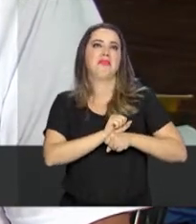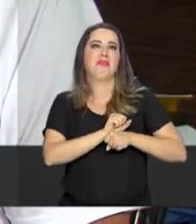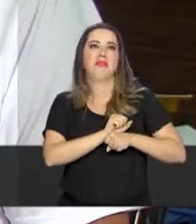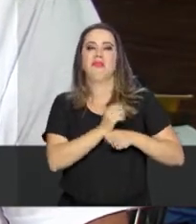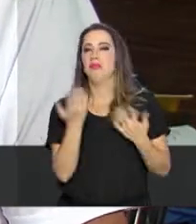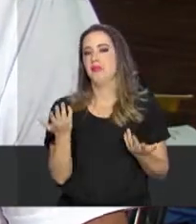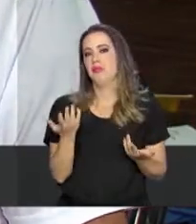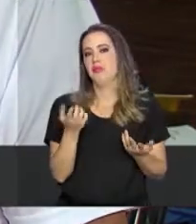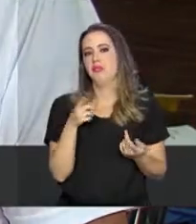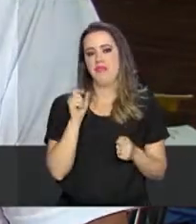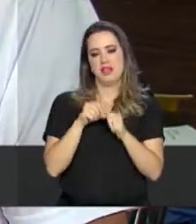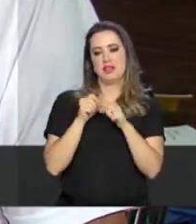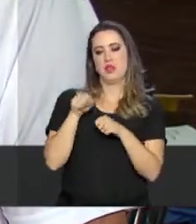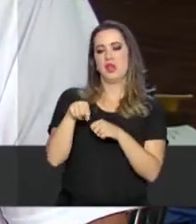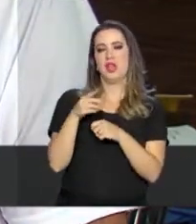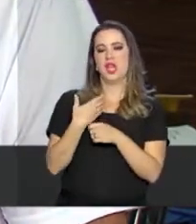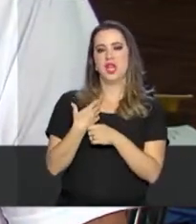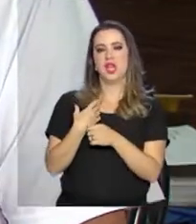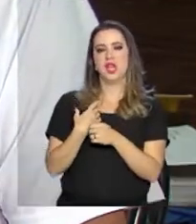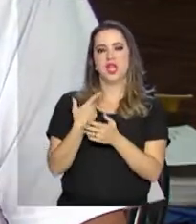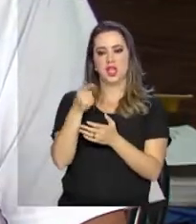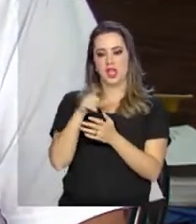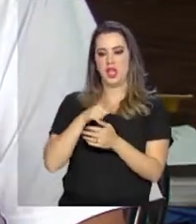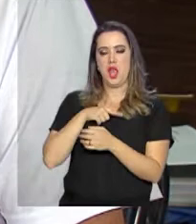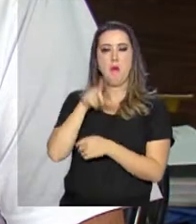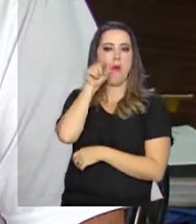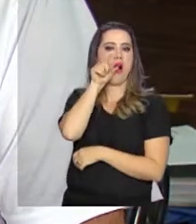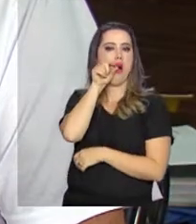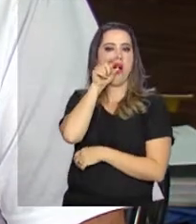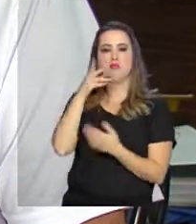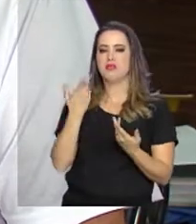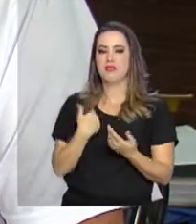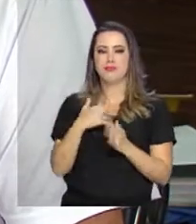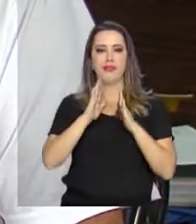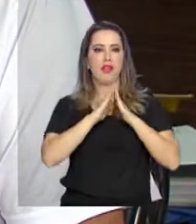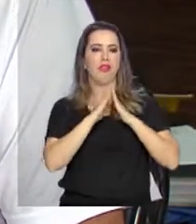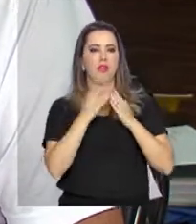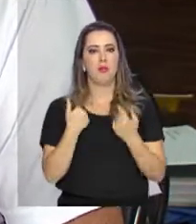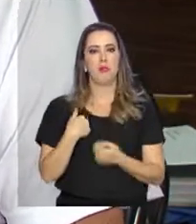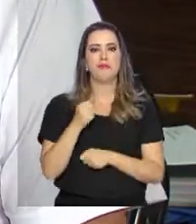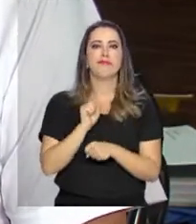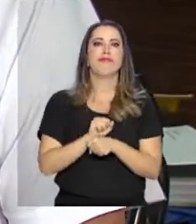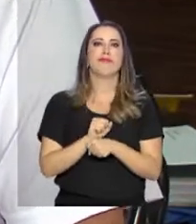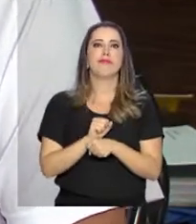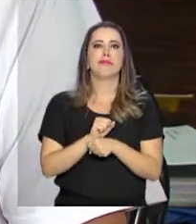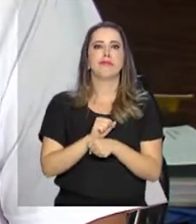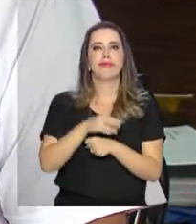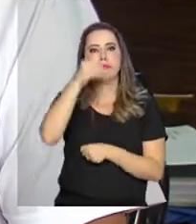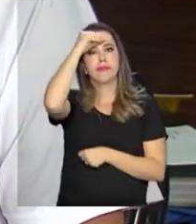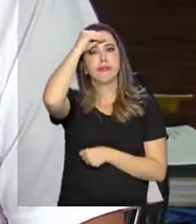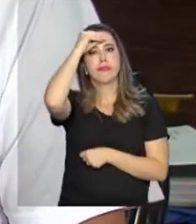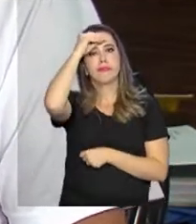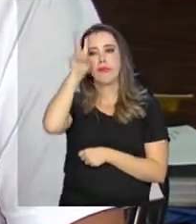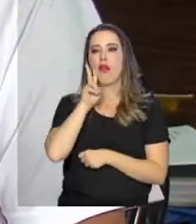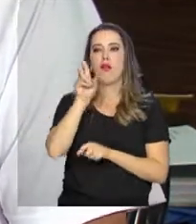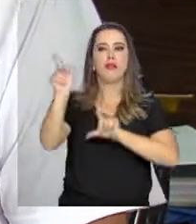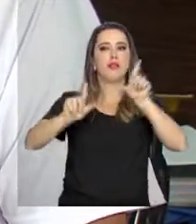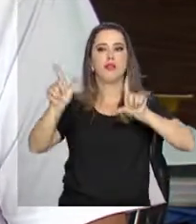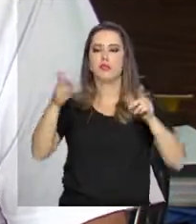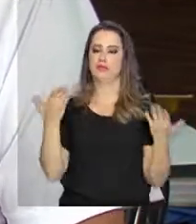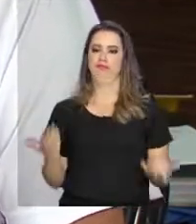Como é que eu vou fazer? Criar passarinho? Ficar dentro de um apartamento feito idiota lá? Fazendo o quê? Vendo televisão?